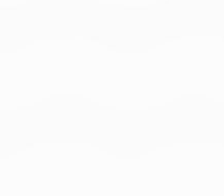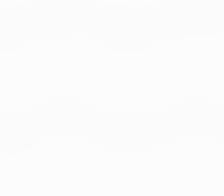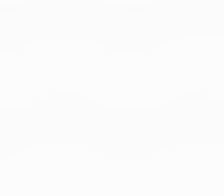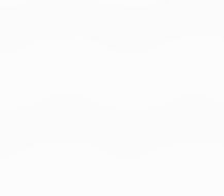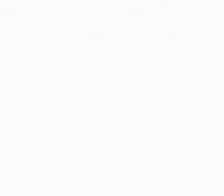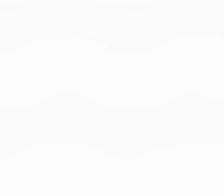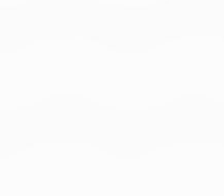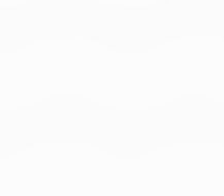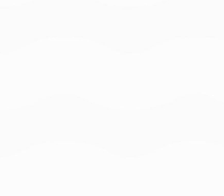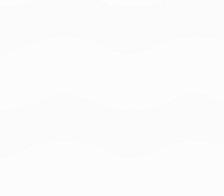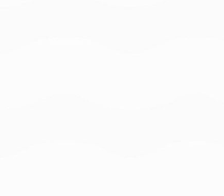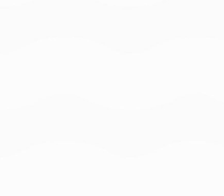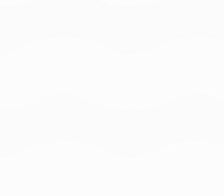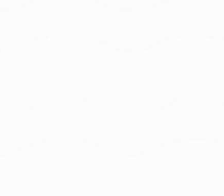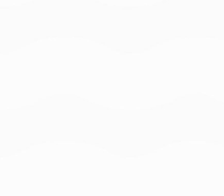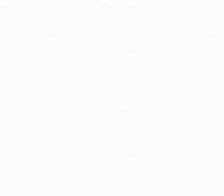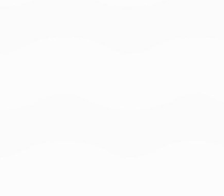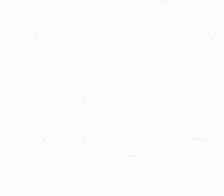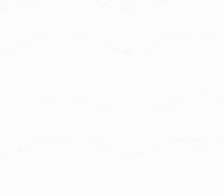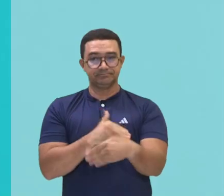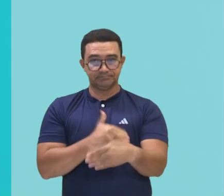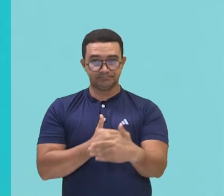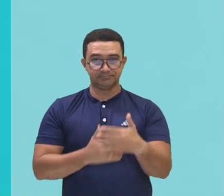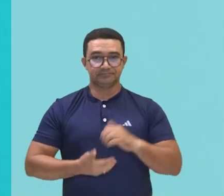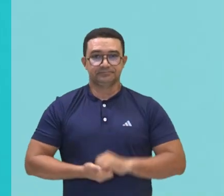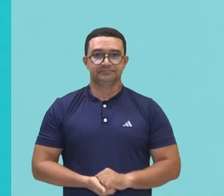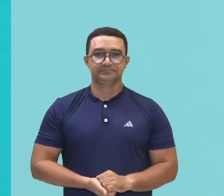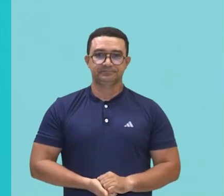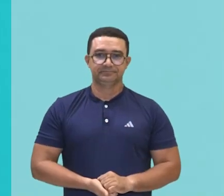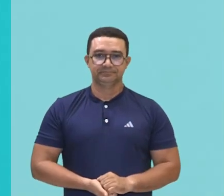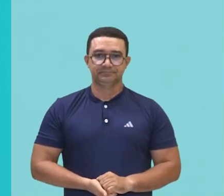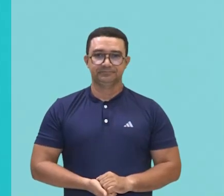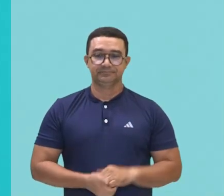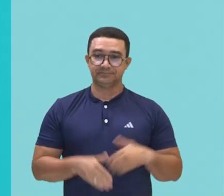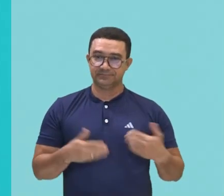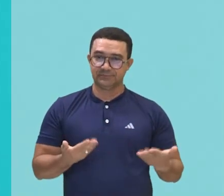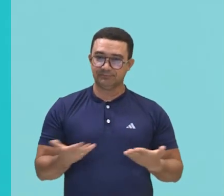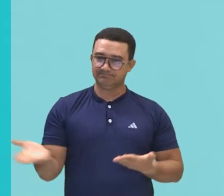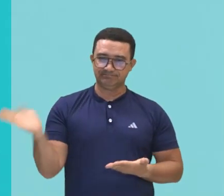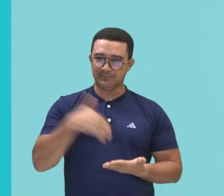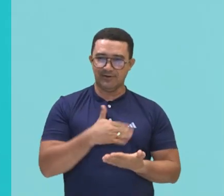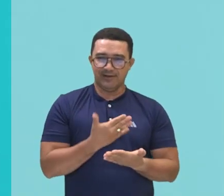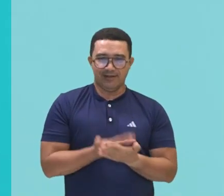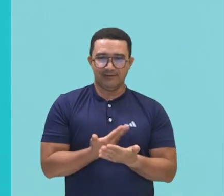é revisão e avaliação. Então, gente, vamos à nossa aula?